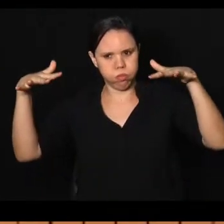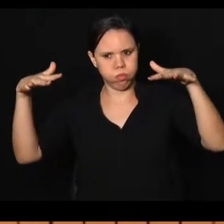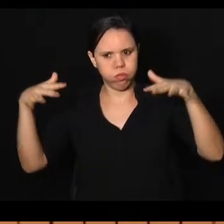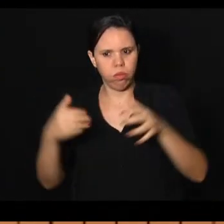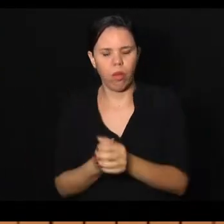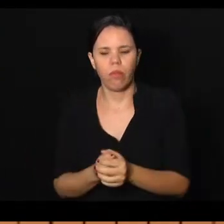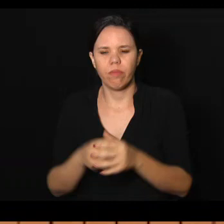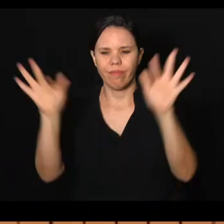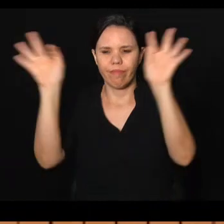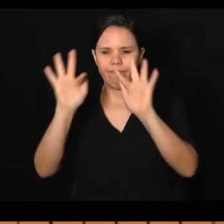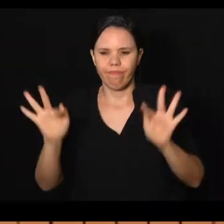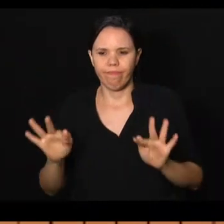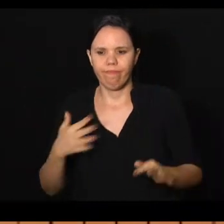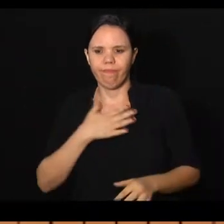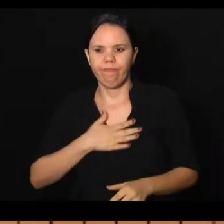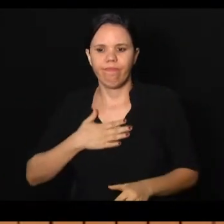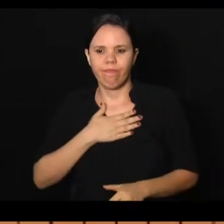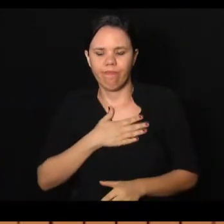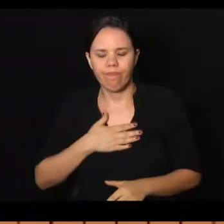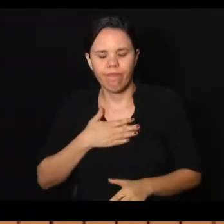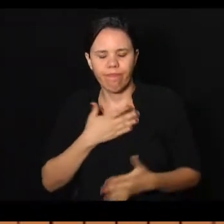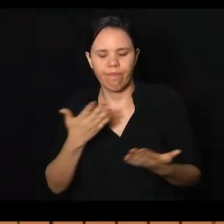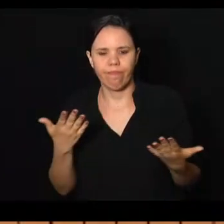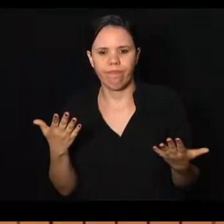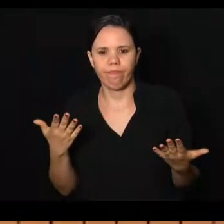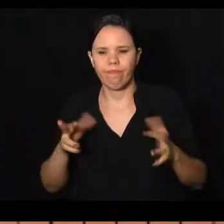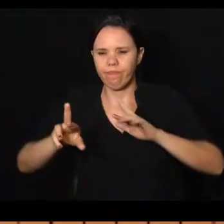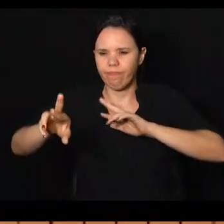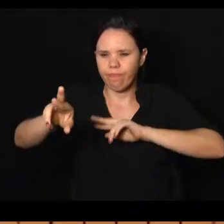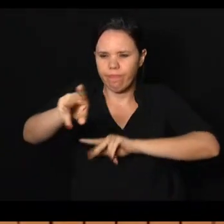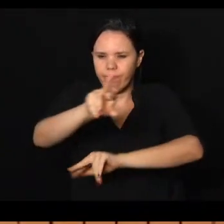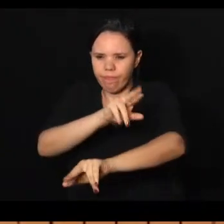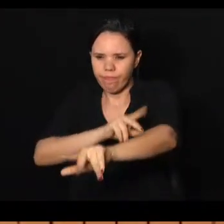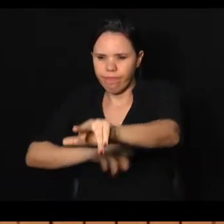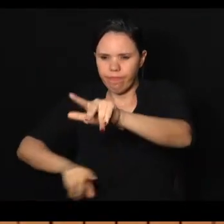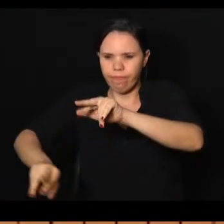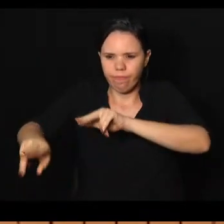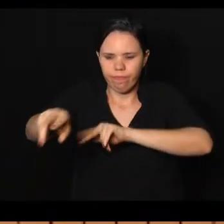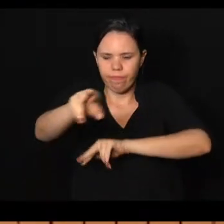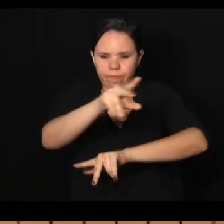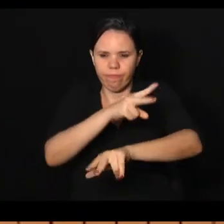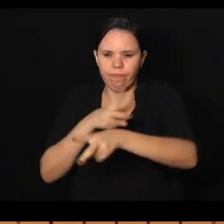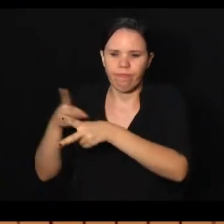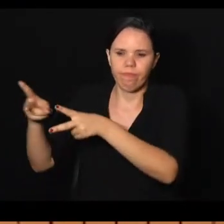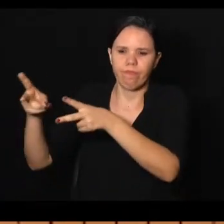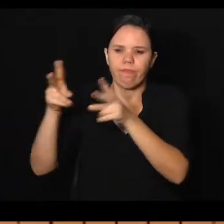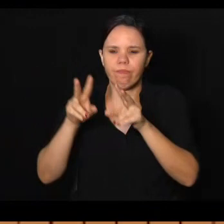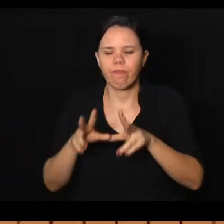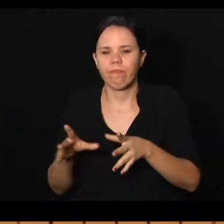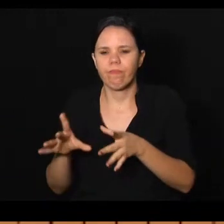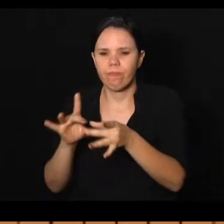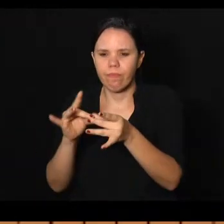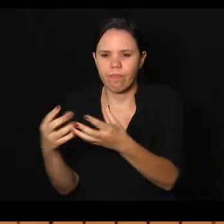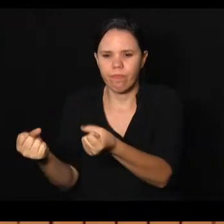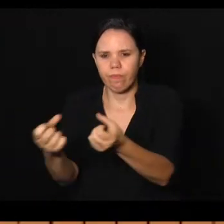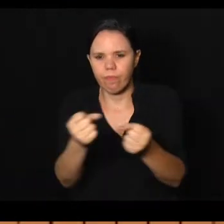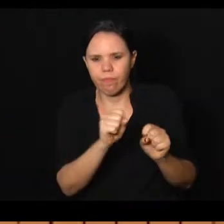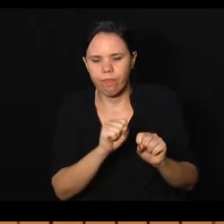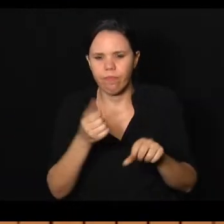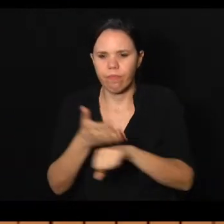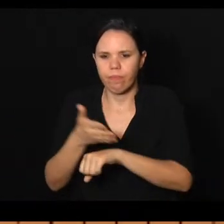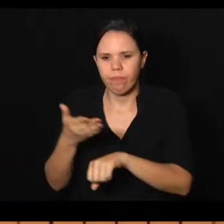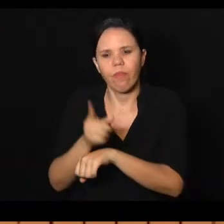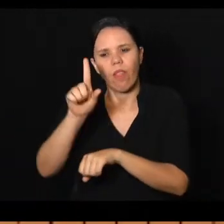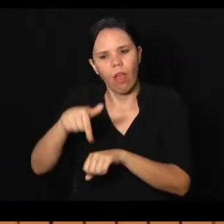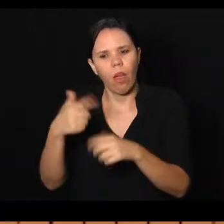estamos muito felizes, pessoas das mais diferentes percepções e visões. Isso é muito importante, isso é